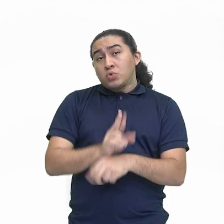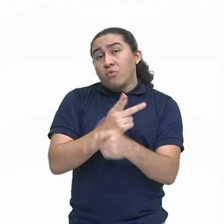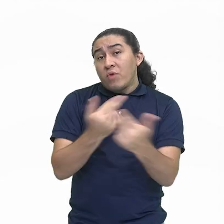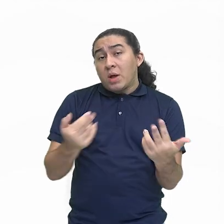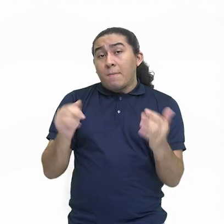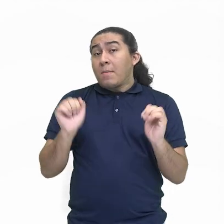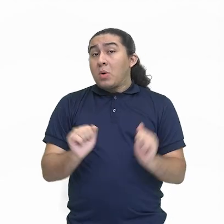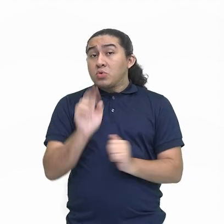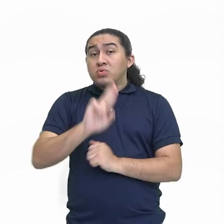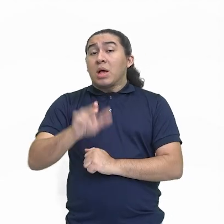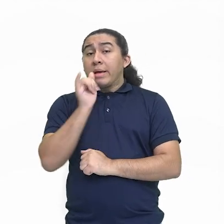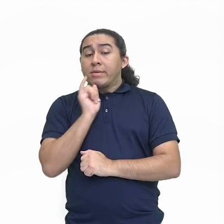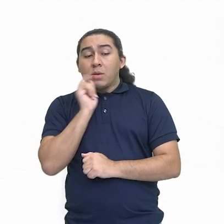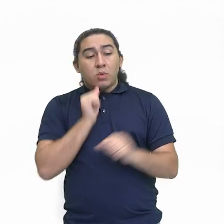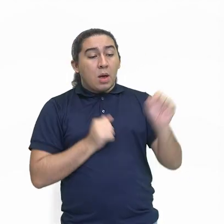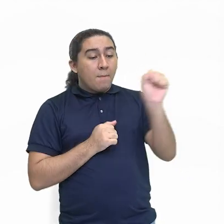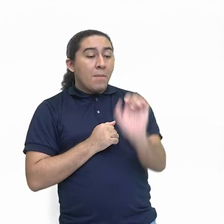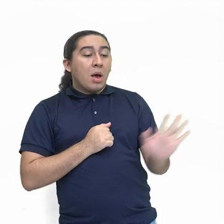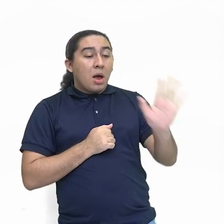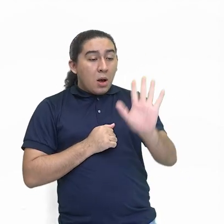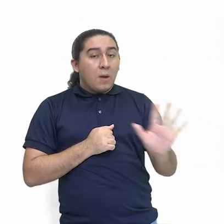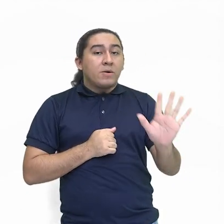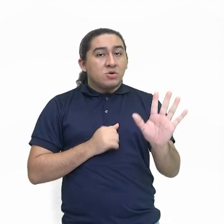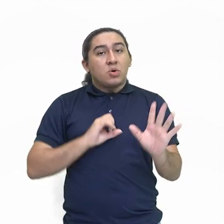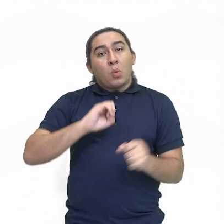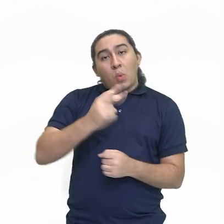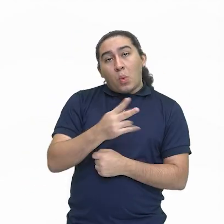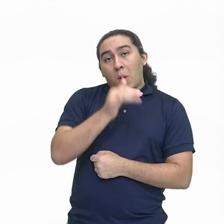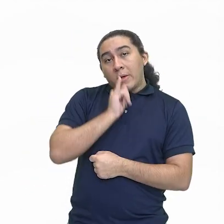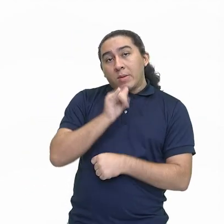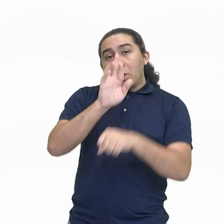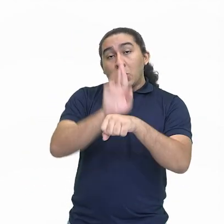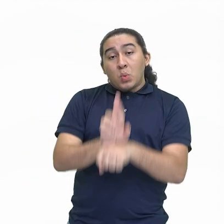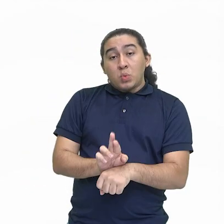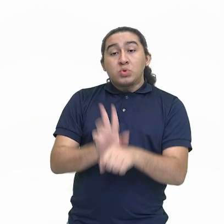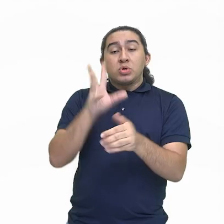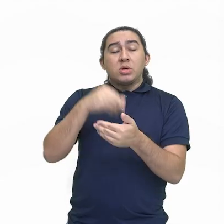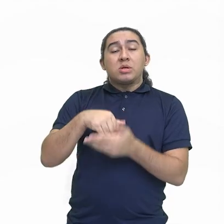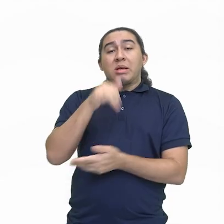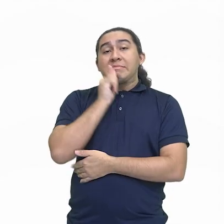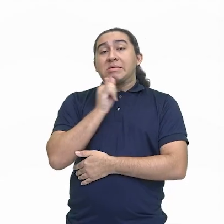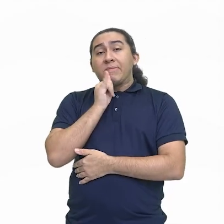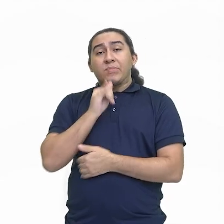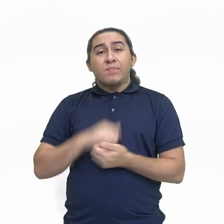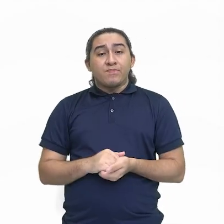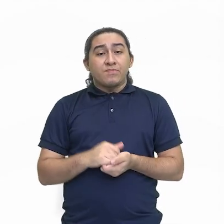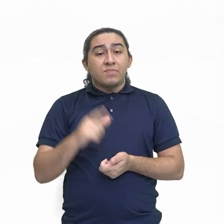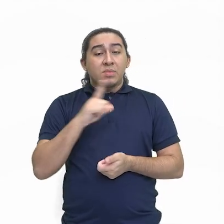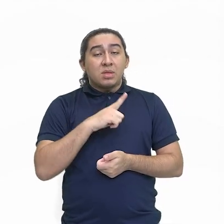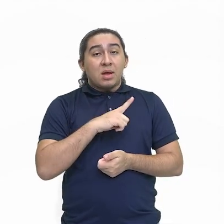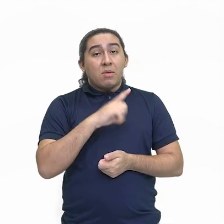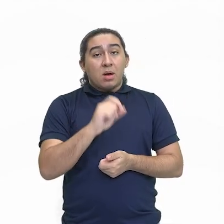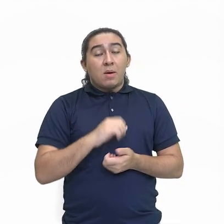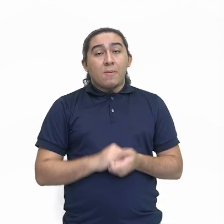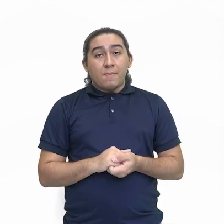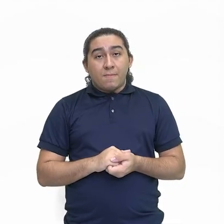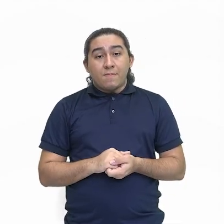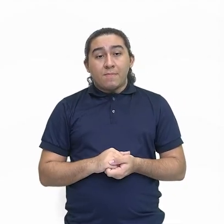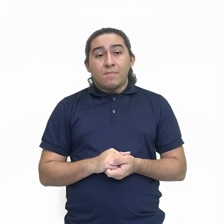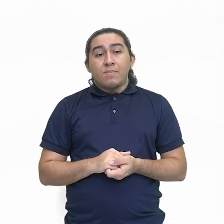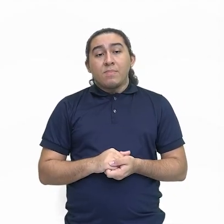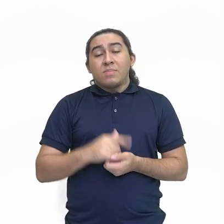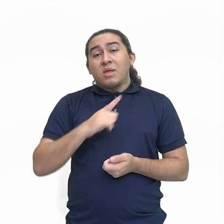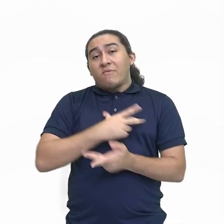posso utilizar imagens, eu posso utilizar os recursos como as figuras de linguagem, que a gente vai ver